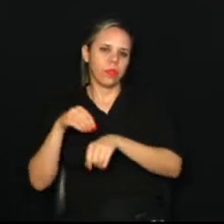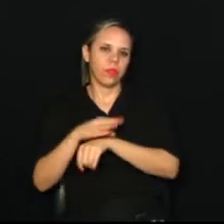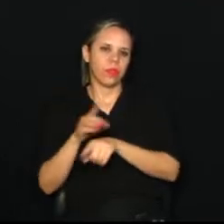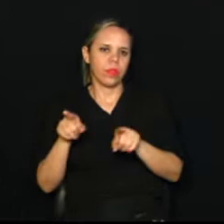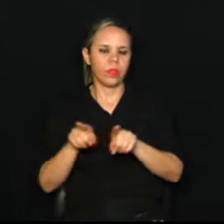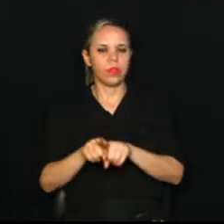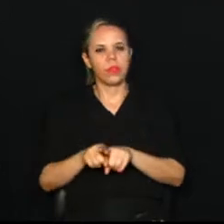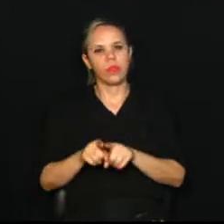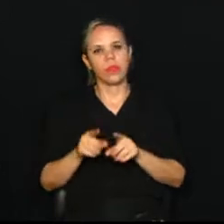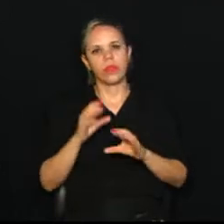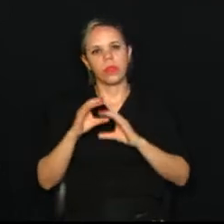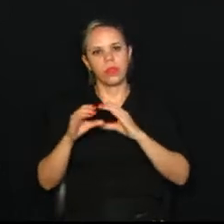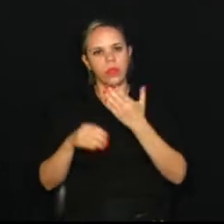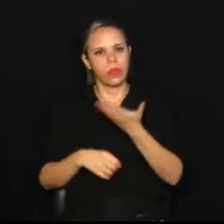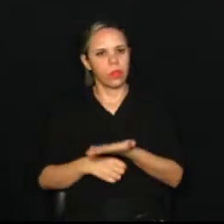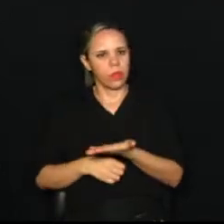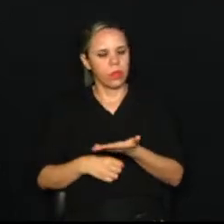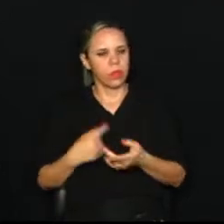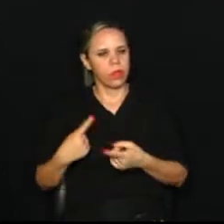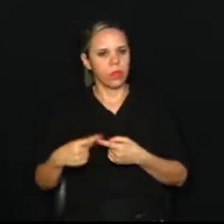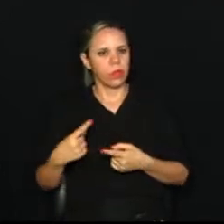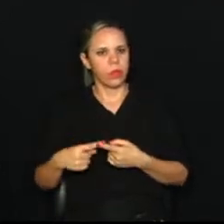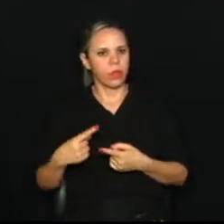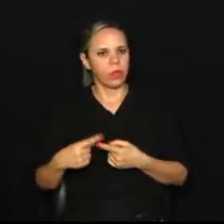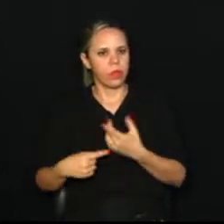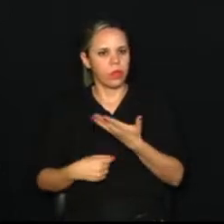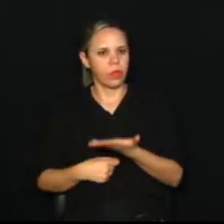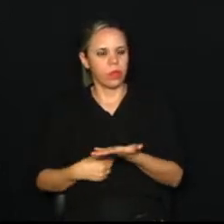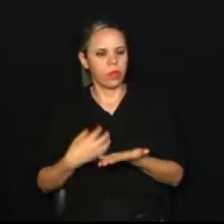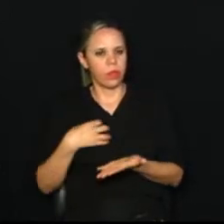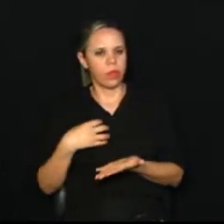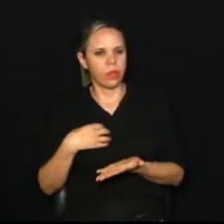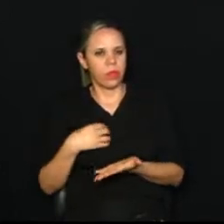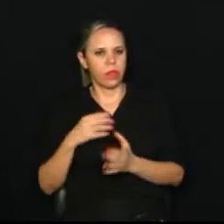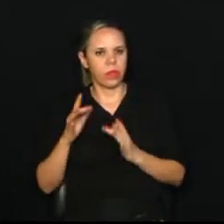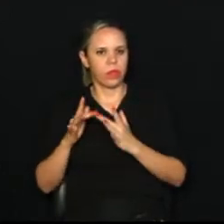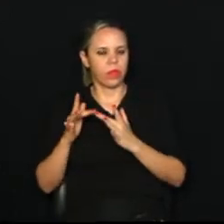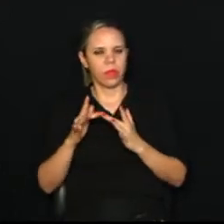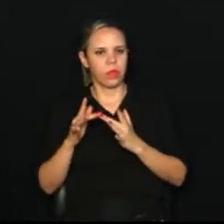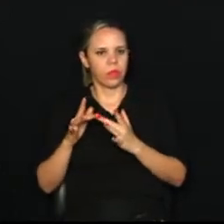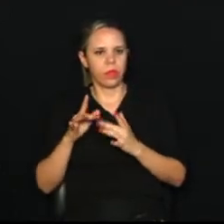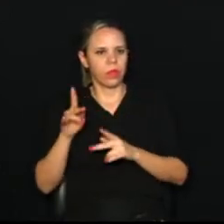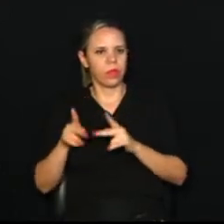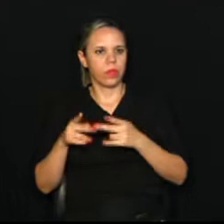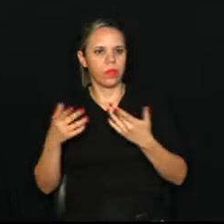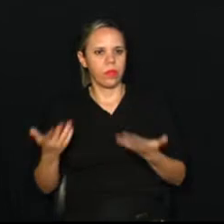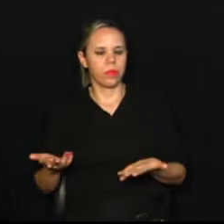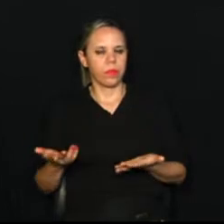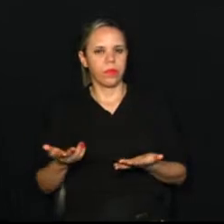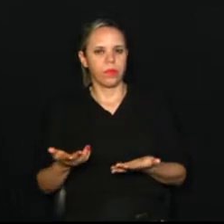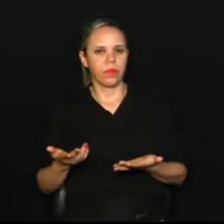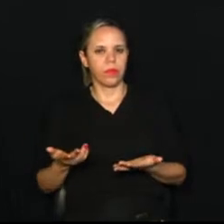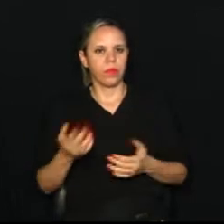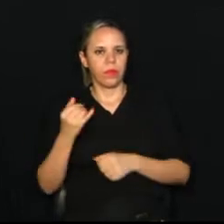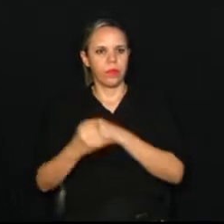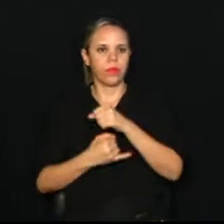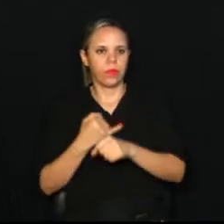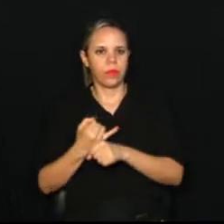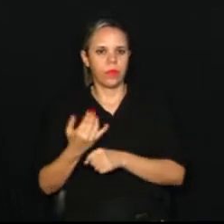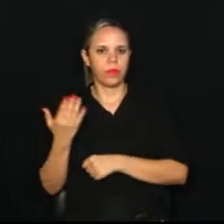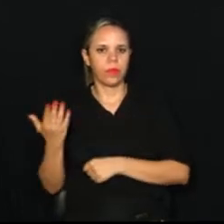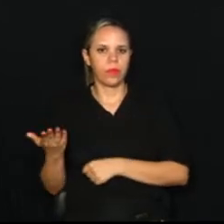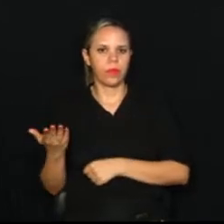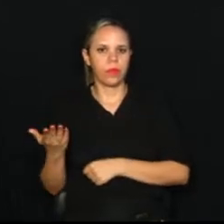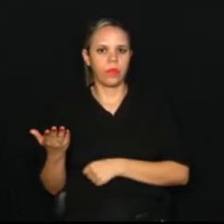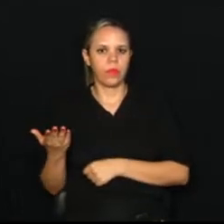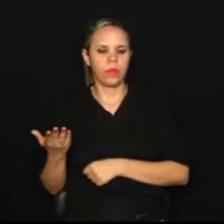da comunicação, porque a maneira de conectar as pessoas com a internet,